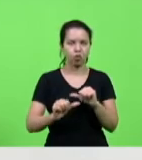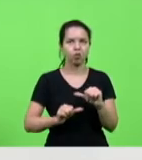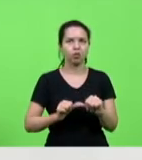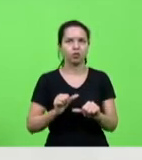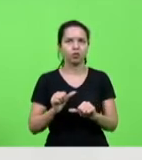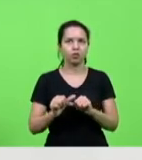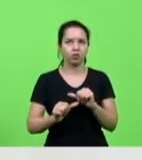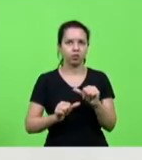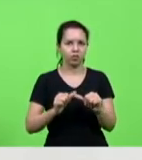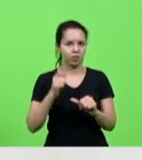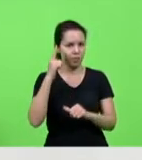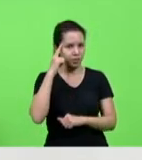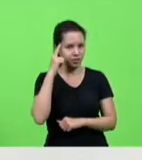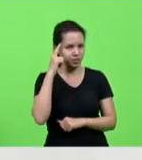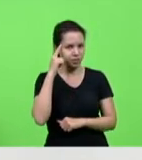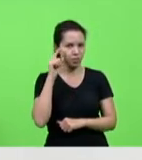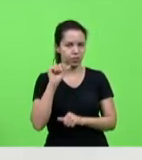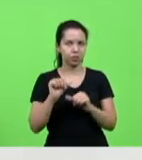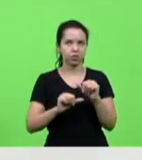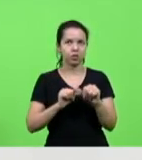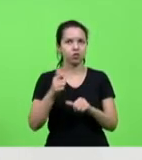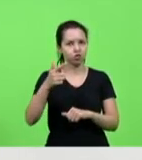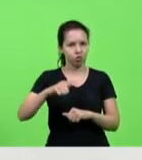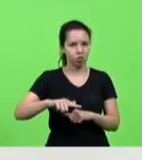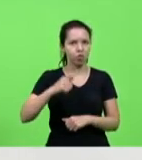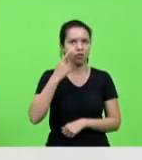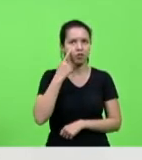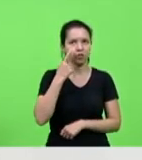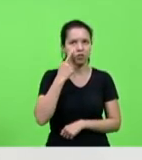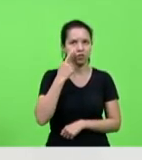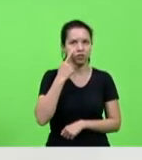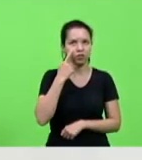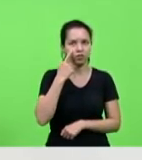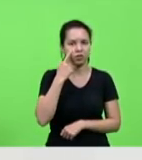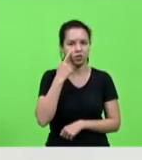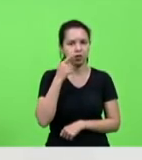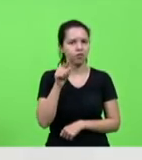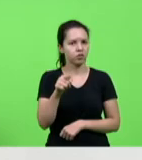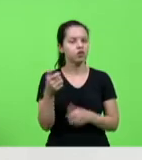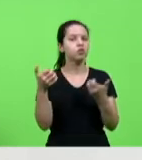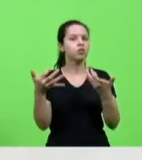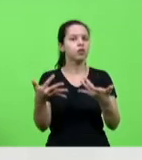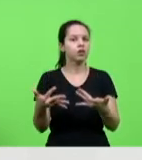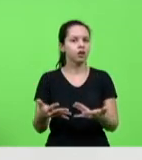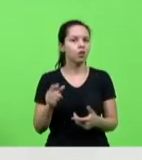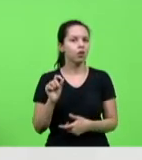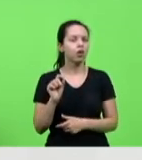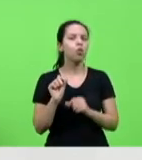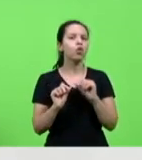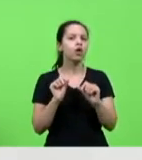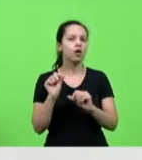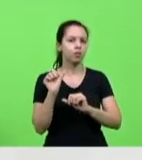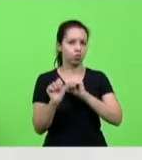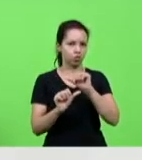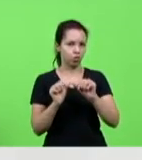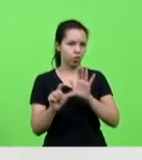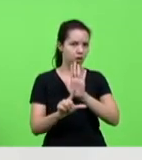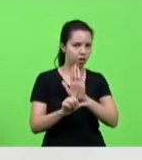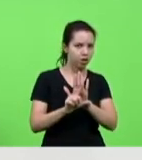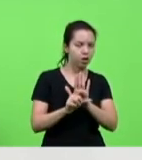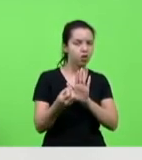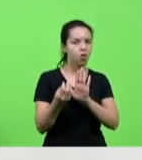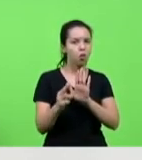a forma de pensar. Bota de novo ali para mim, olha ali. O que é que o senhor vai explicar? Quem é que mudou? Mudou a lei ou mudou